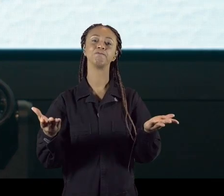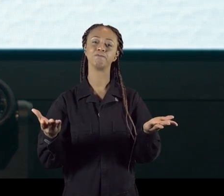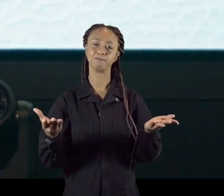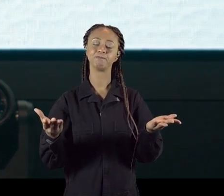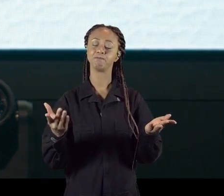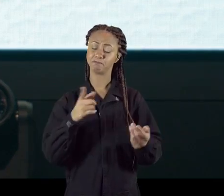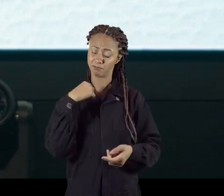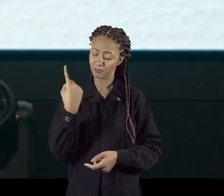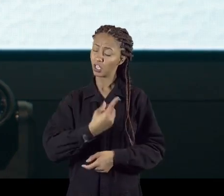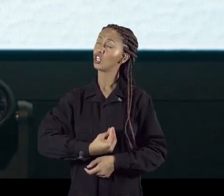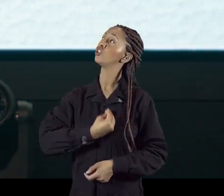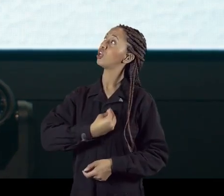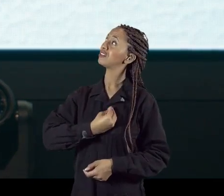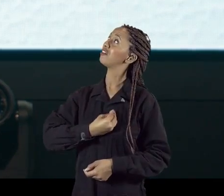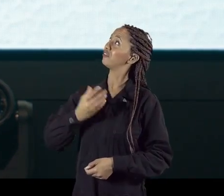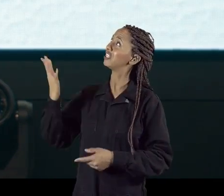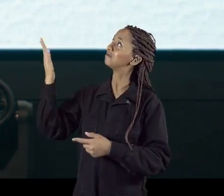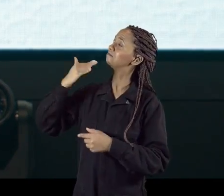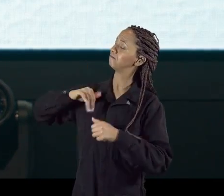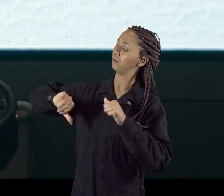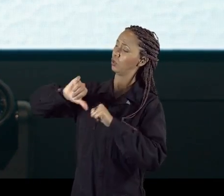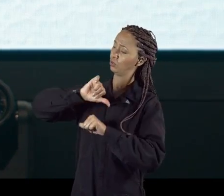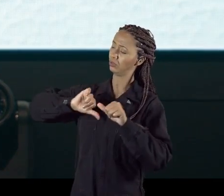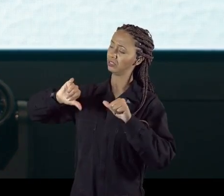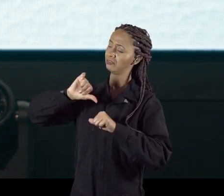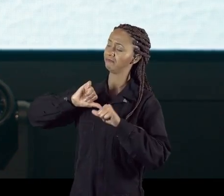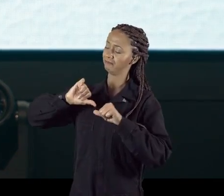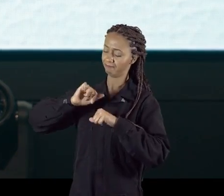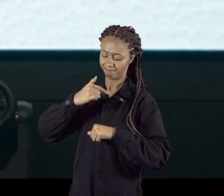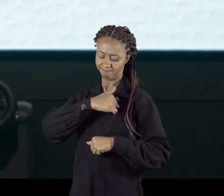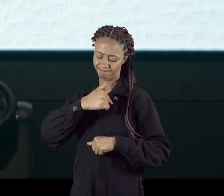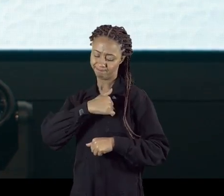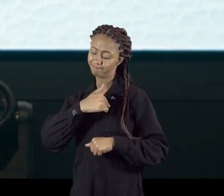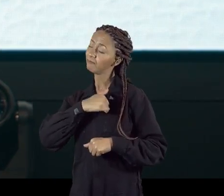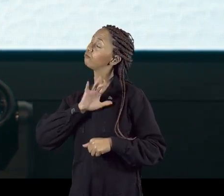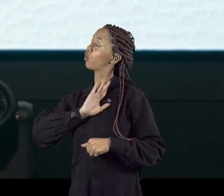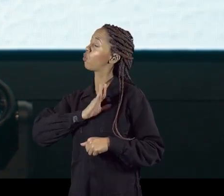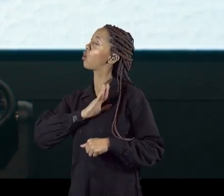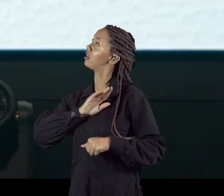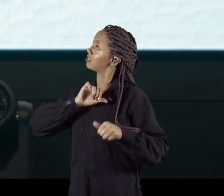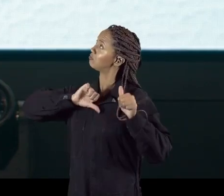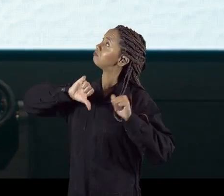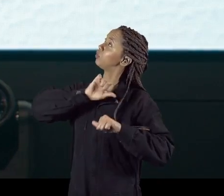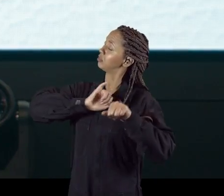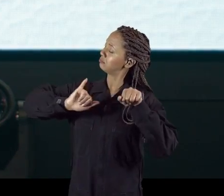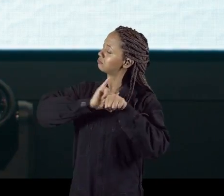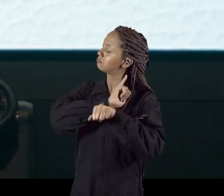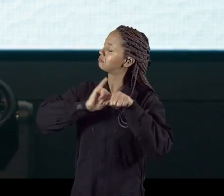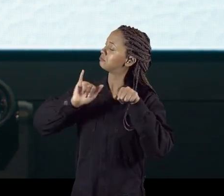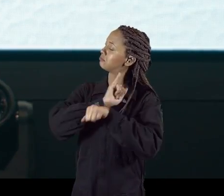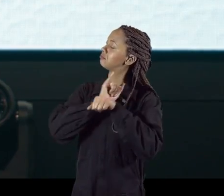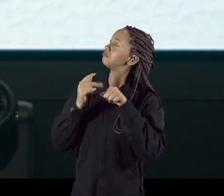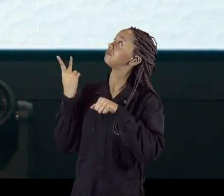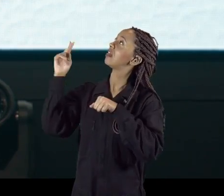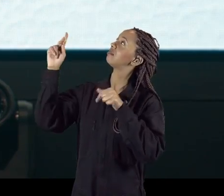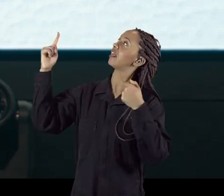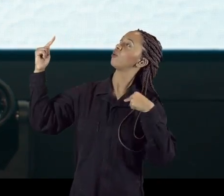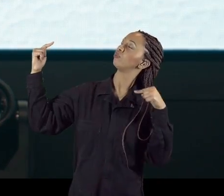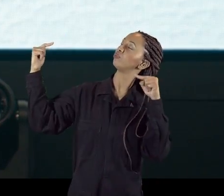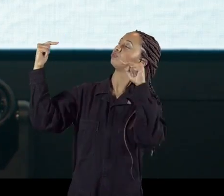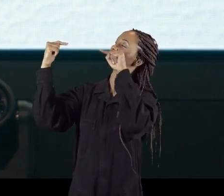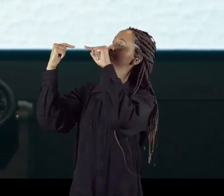e muda nossa vida mudou nosso coração transforma nos a Deus de acordo com a tua vontade